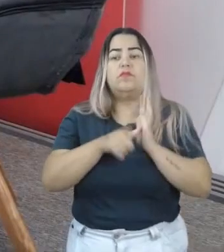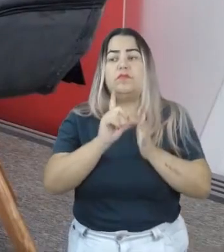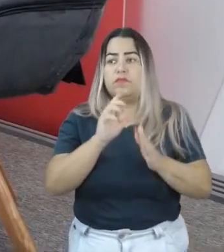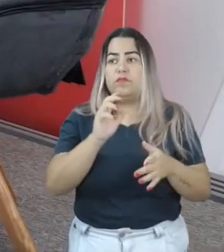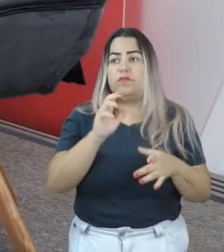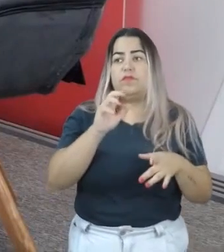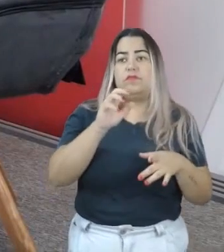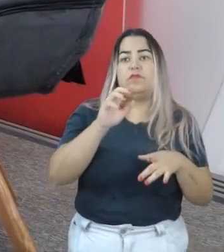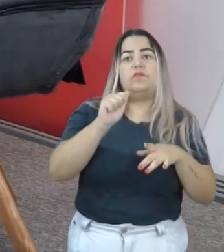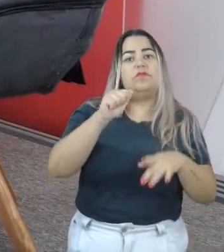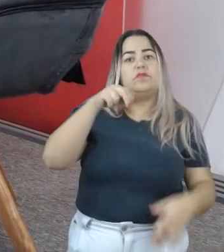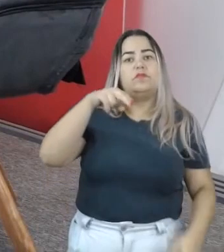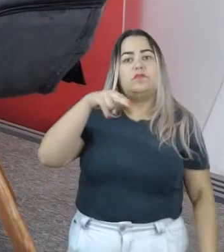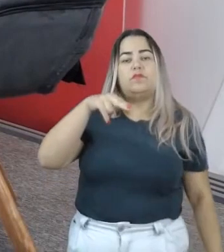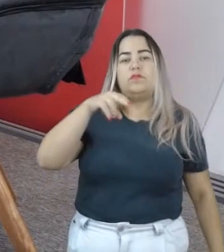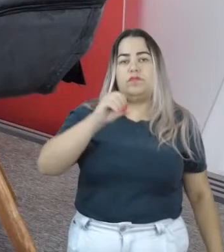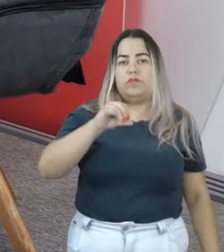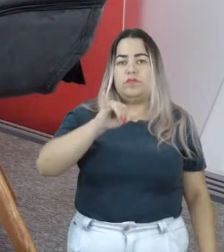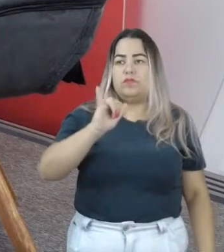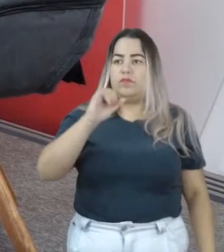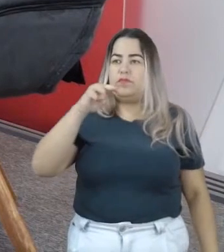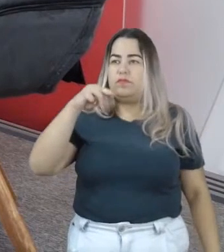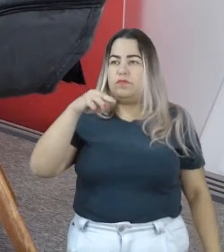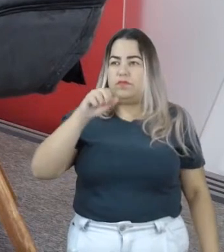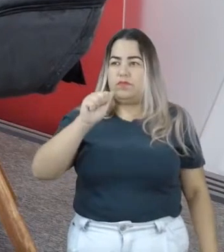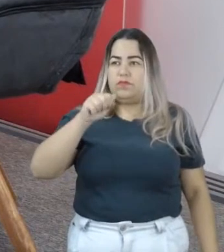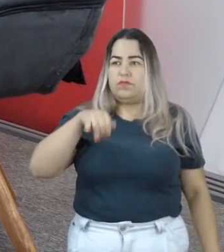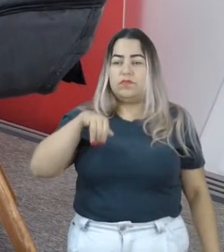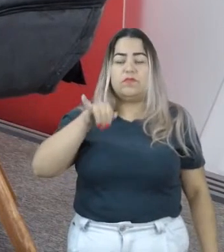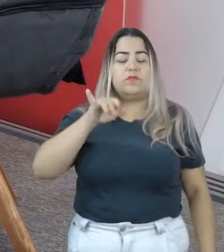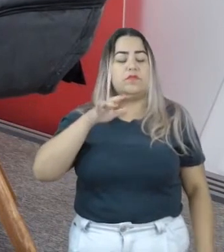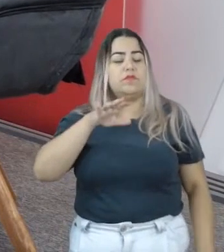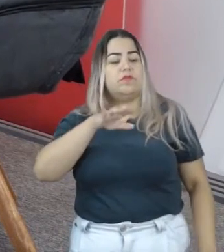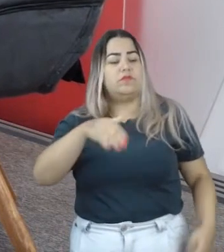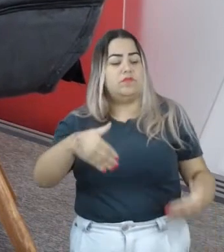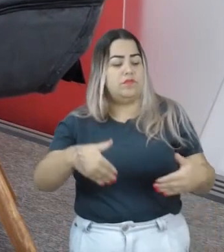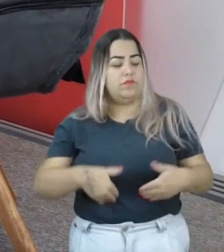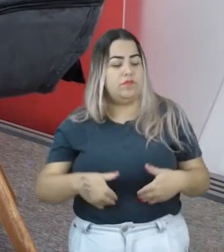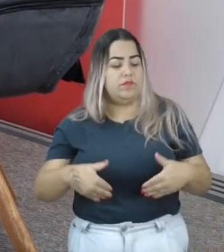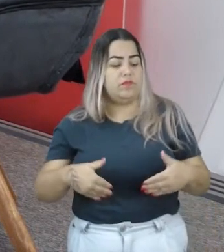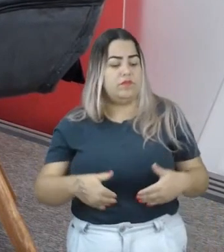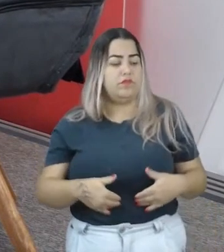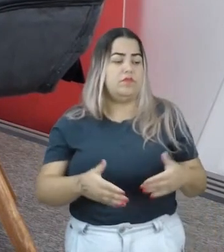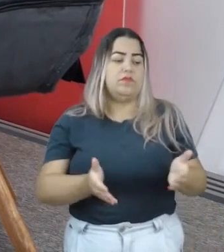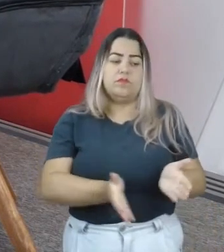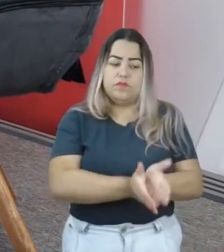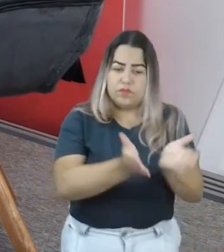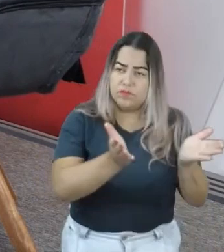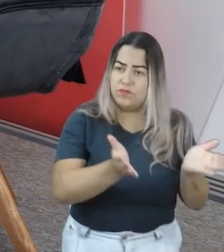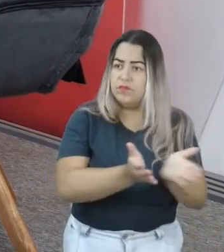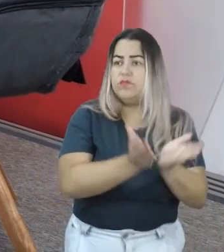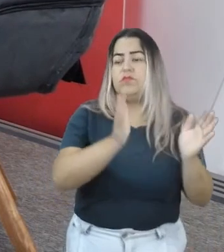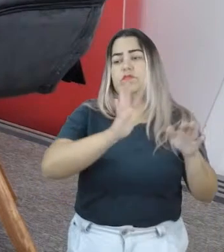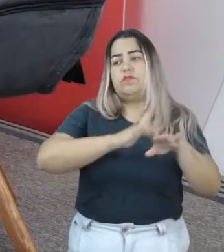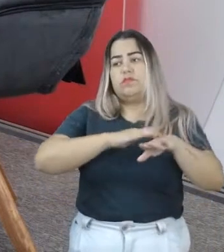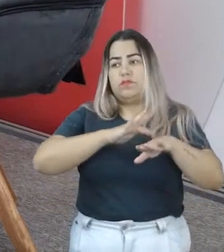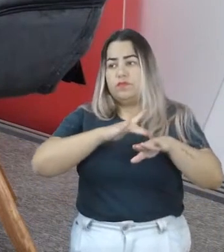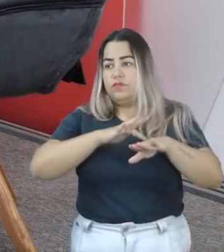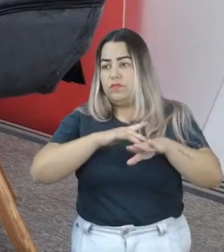Yanomami, um negócio absurdo. Exato. De fome, de miséria, de doenças. E um retrocesso imenso na